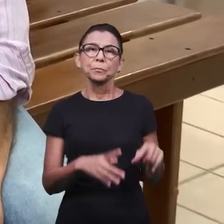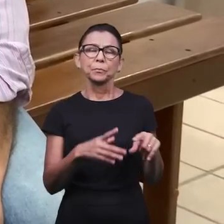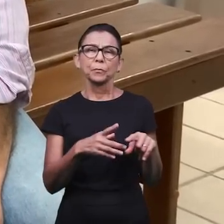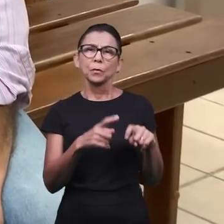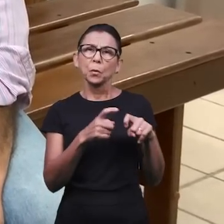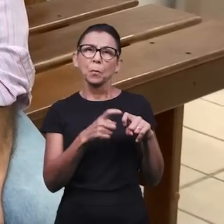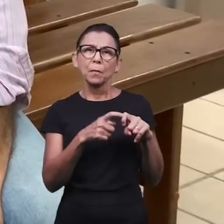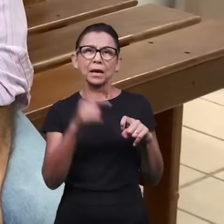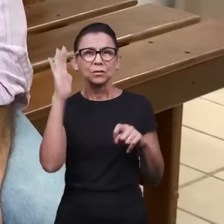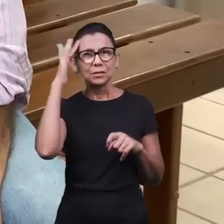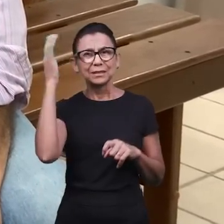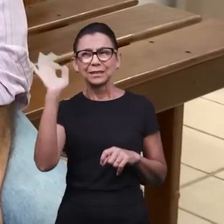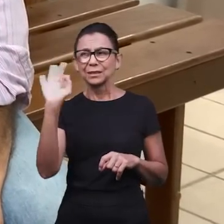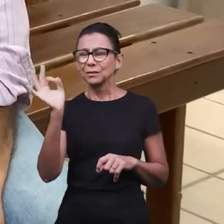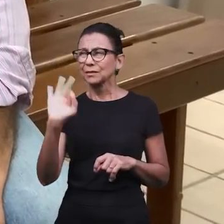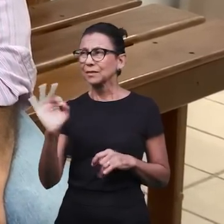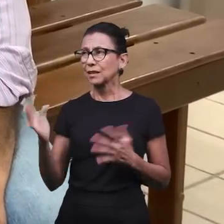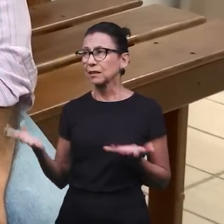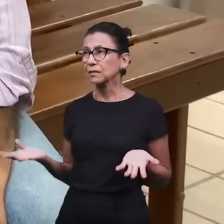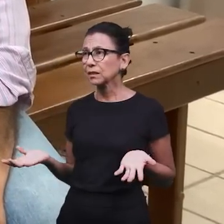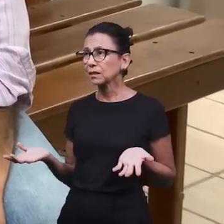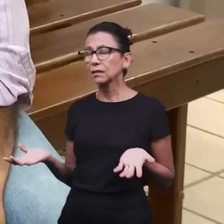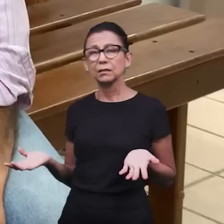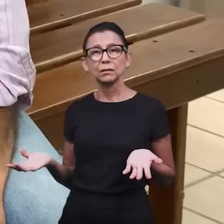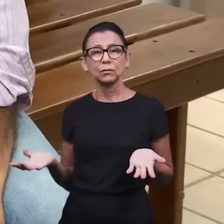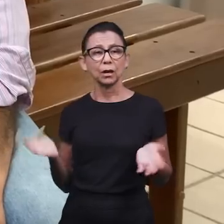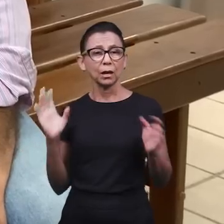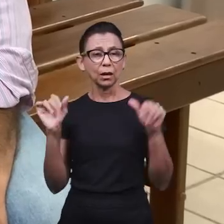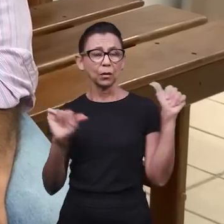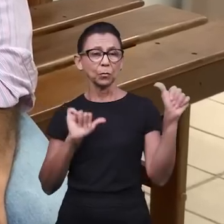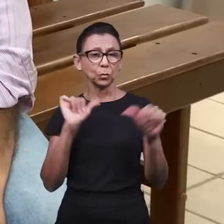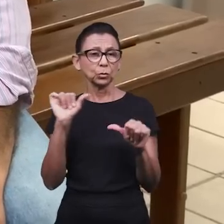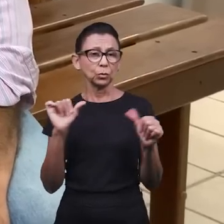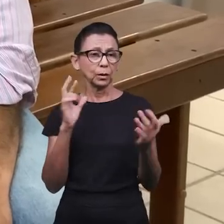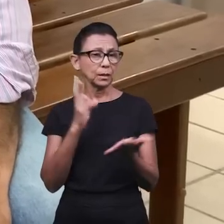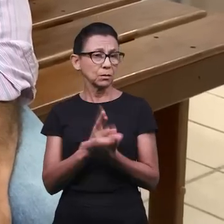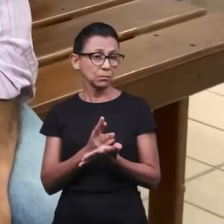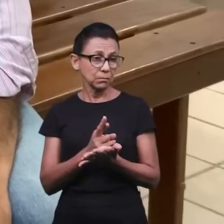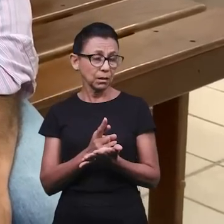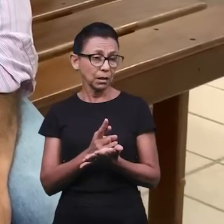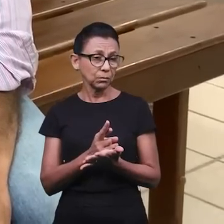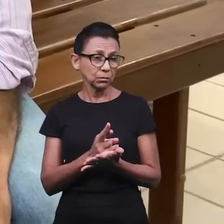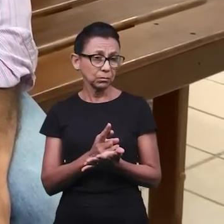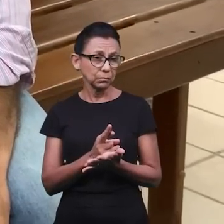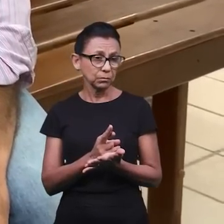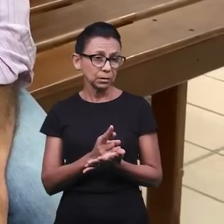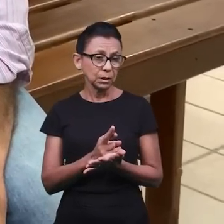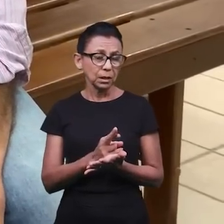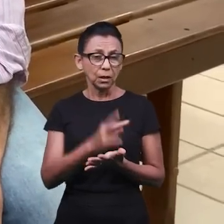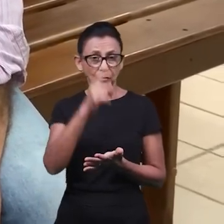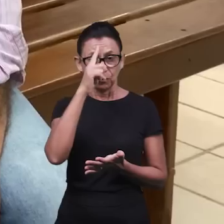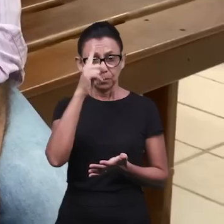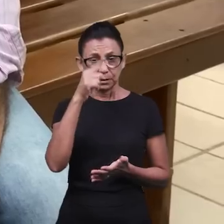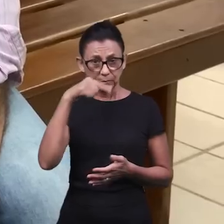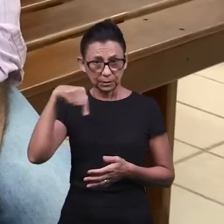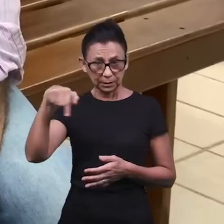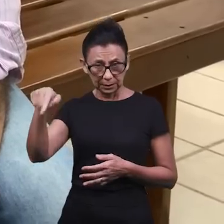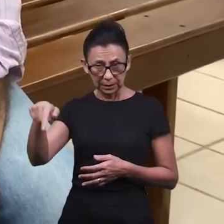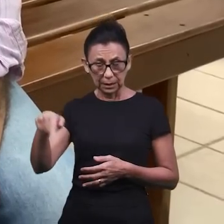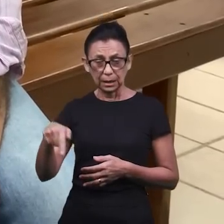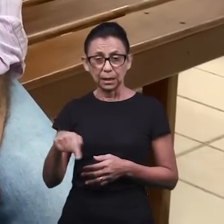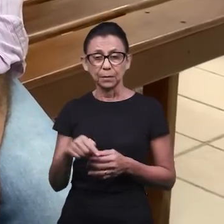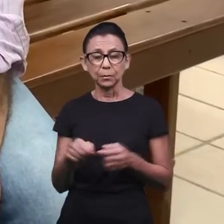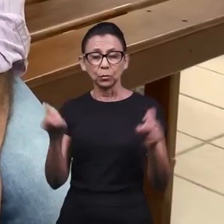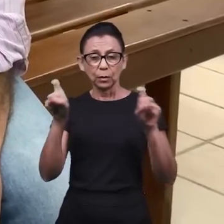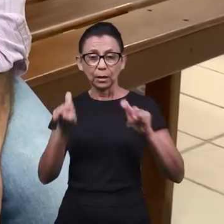entendendo nada, ele disse, olha, mudou o diagnóstico. Vou te mandar novamente lá para tu conversar com o obstetra, e tu